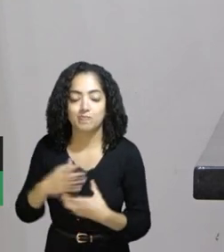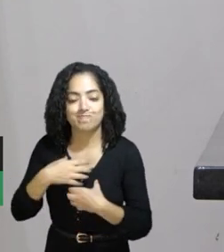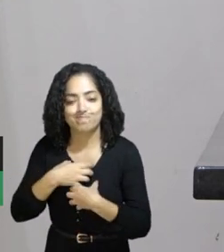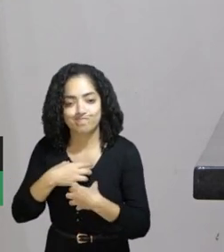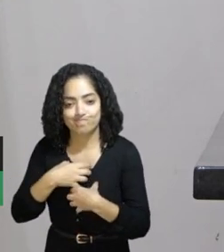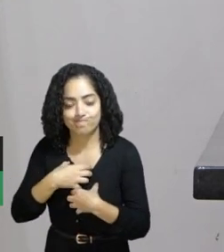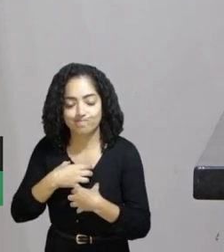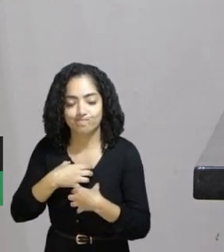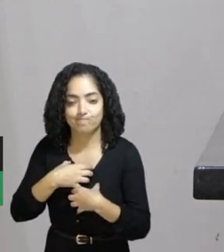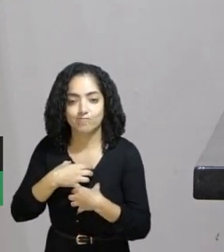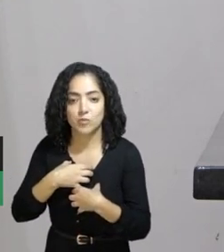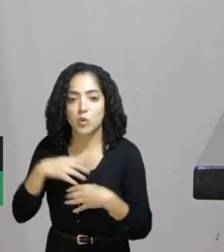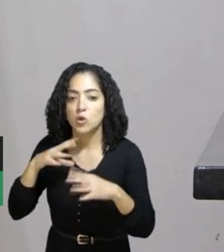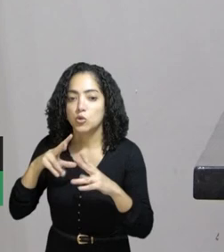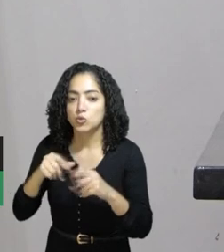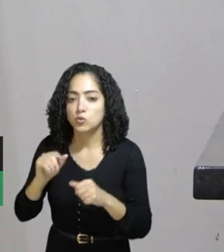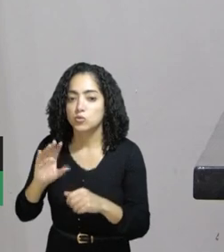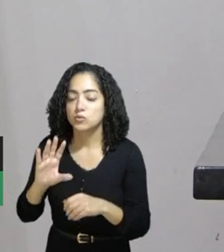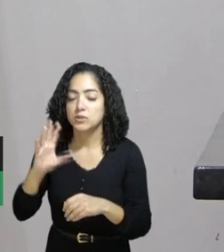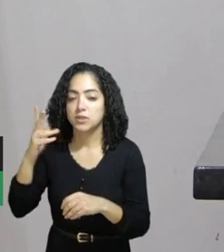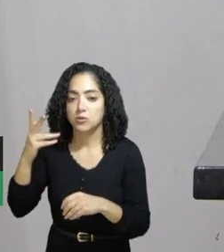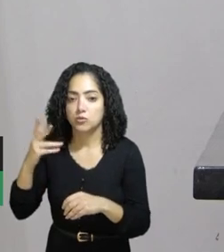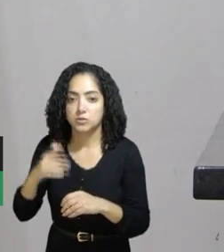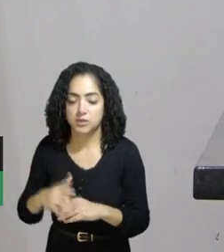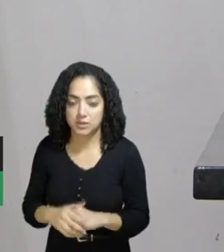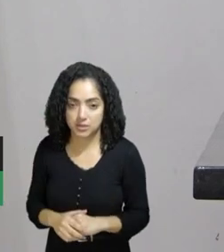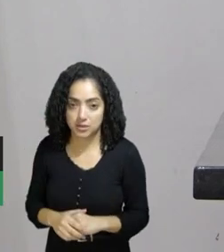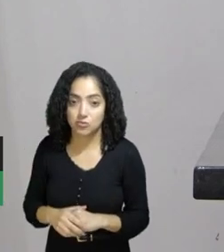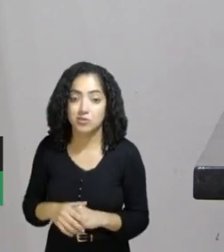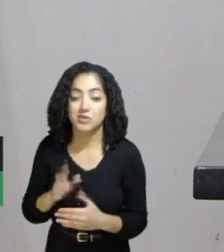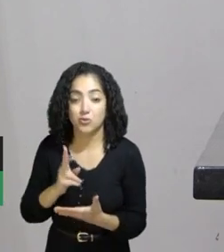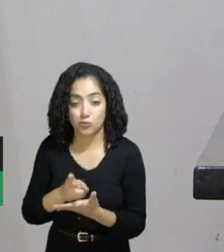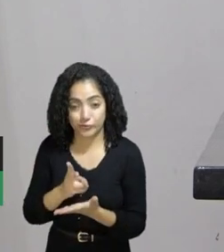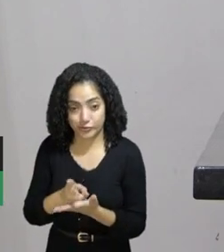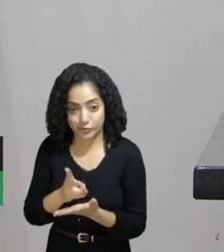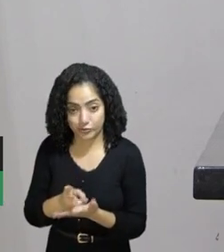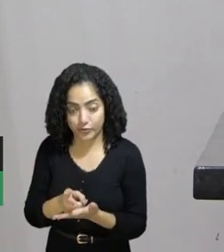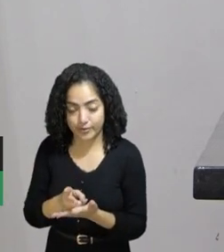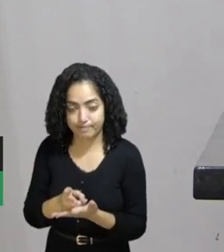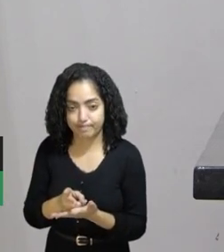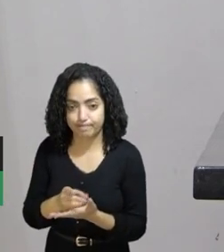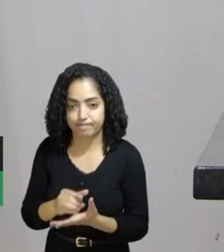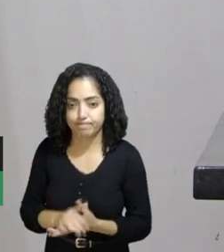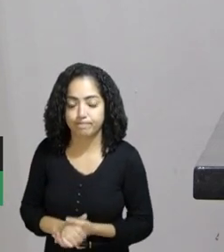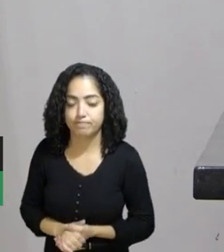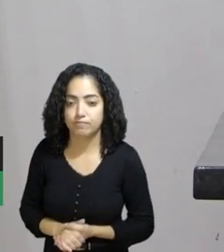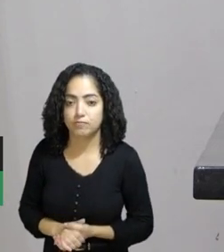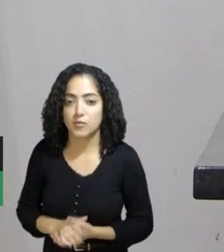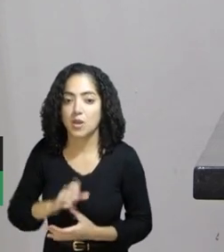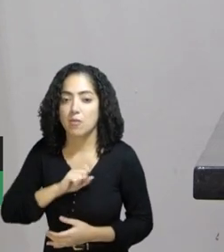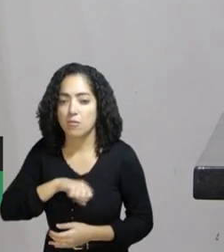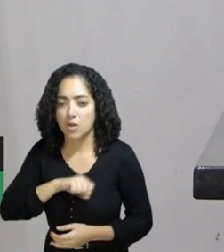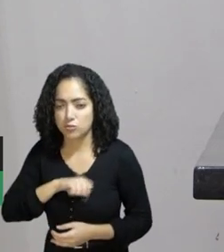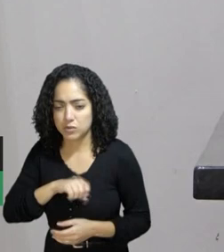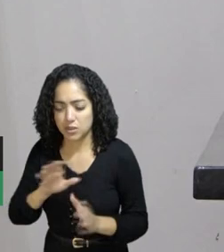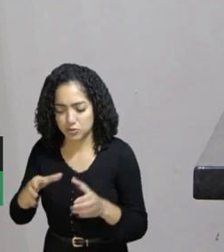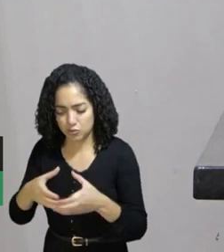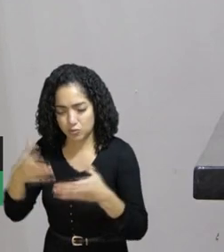sensibilizar com tudo o que aconteceu e ainda vai acontecer. É a maldade de um grupo de